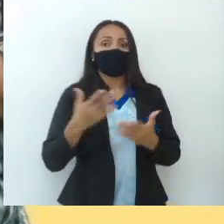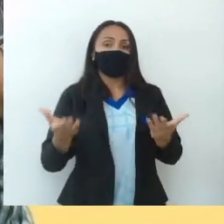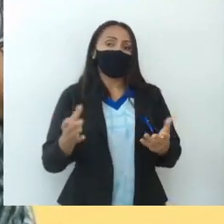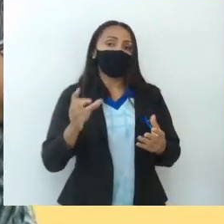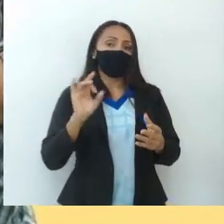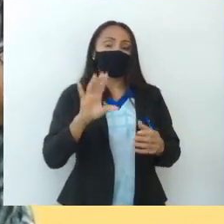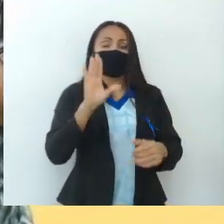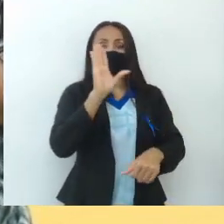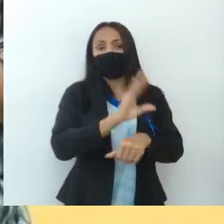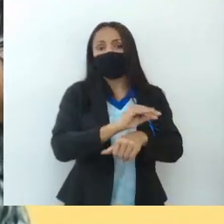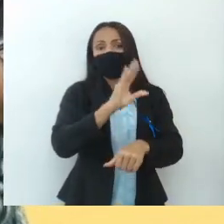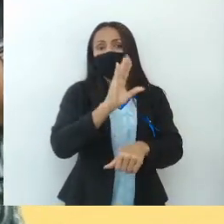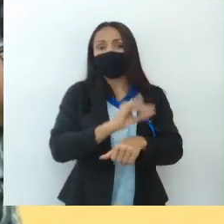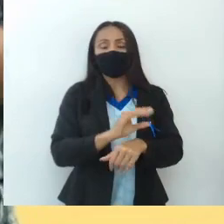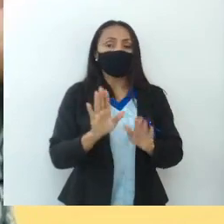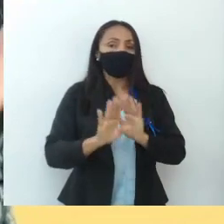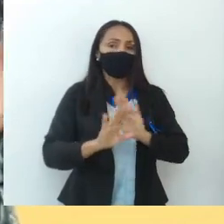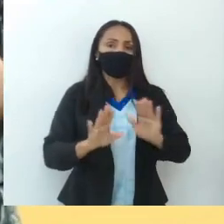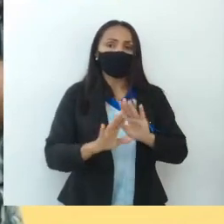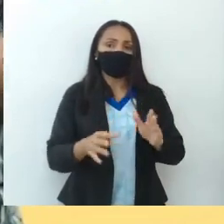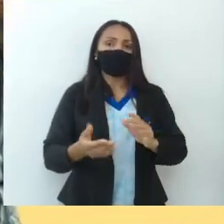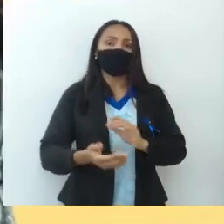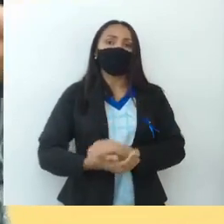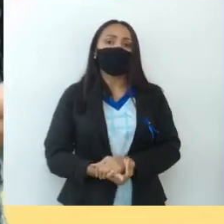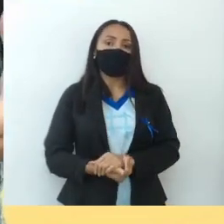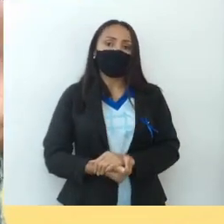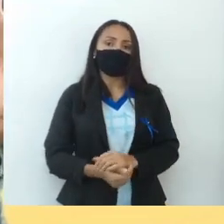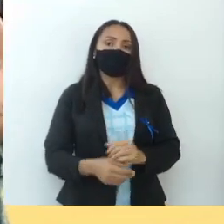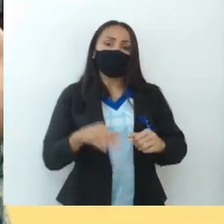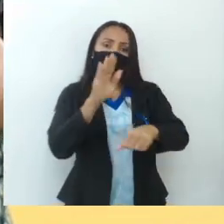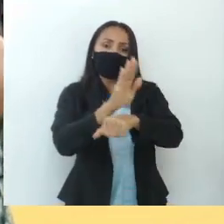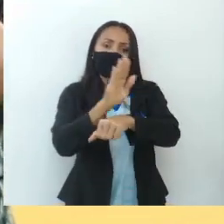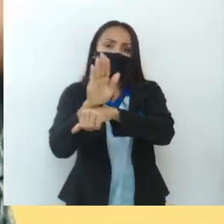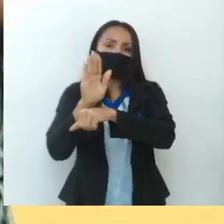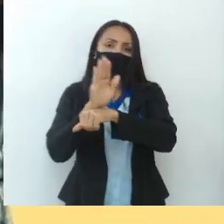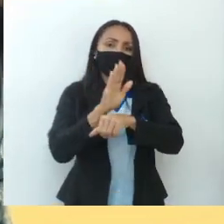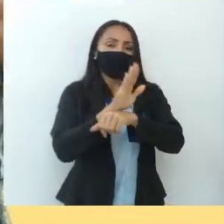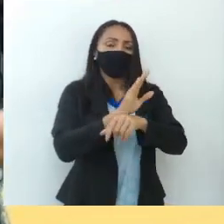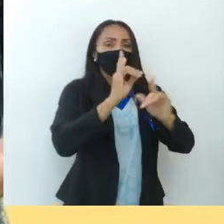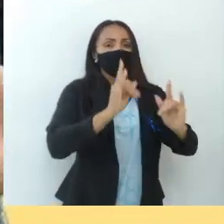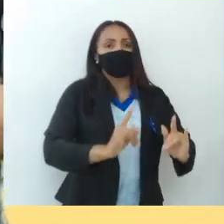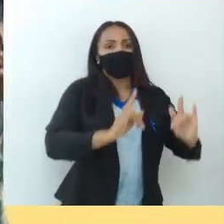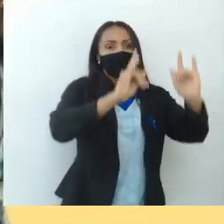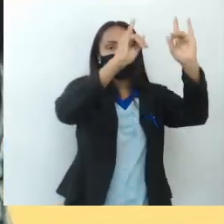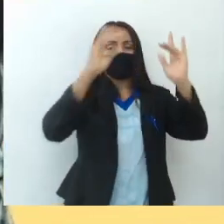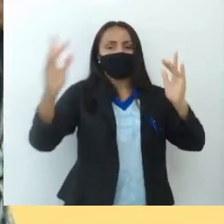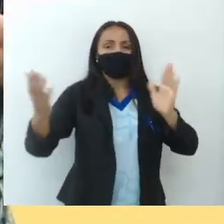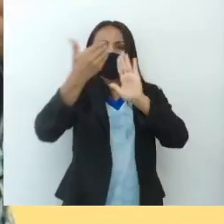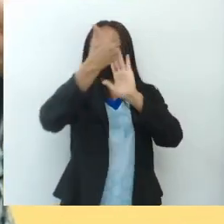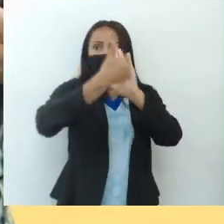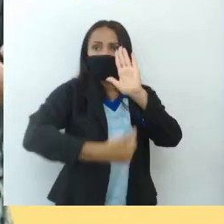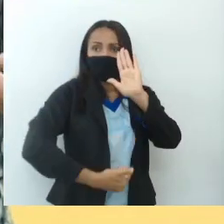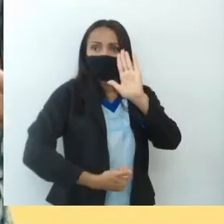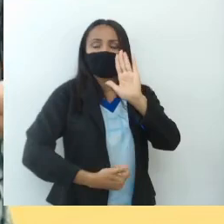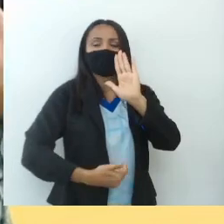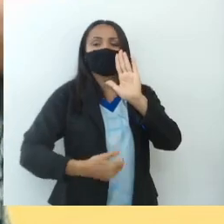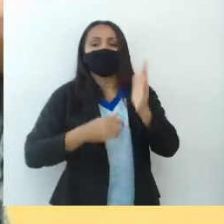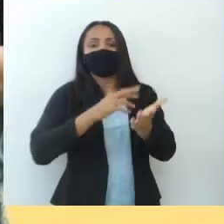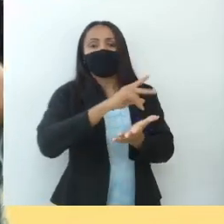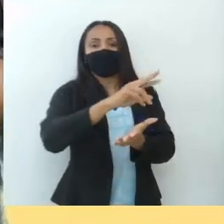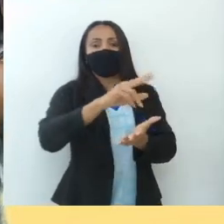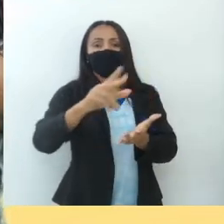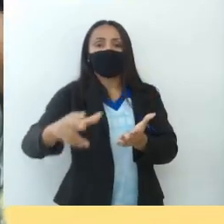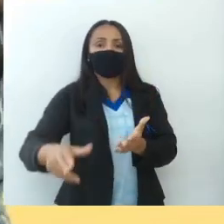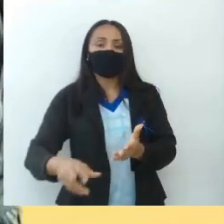a preservação. Não é do isso? monumento, né? Do prédio, da documentação, de tantas outras fontes históricas e de fontes que